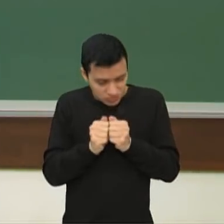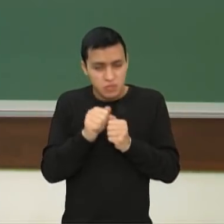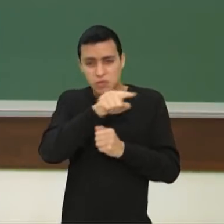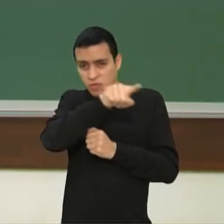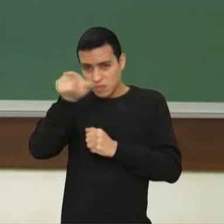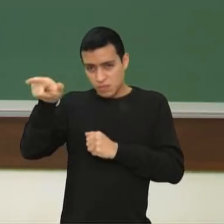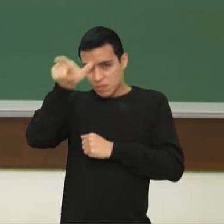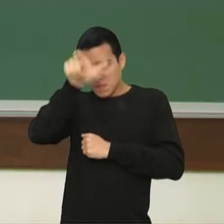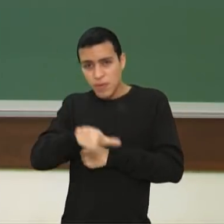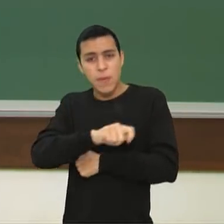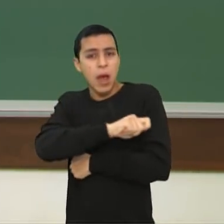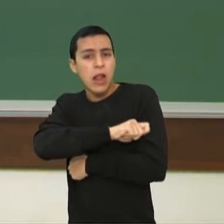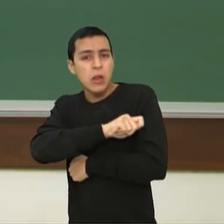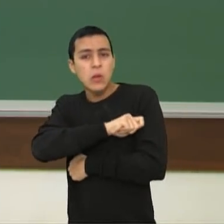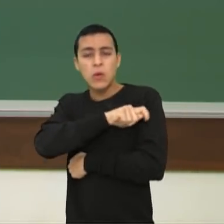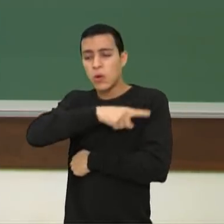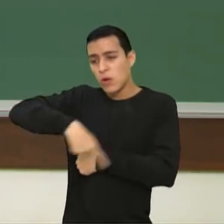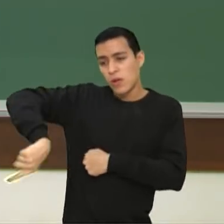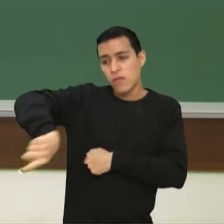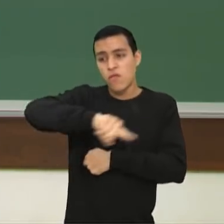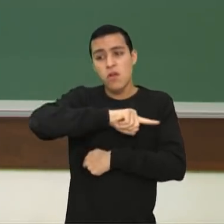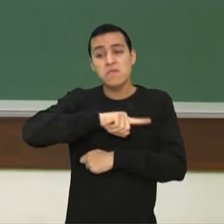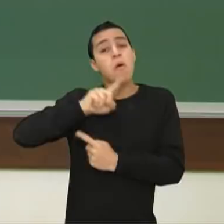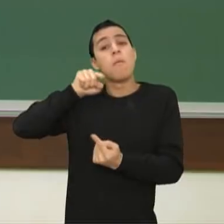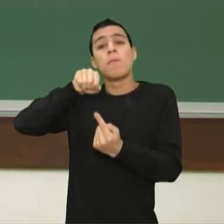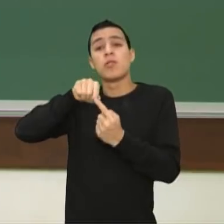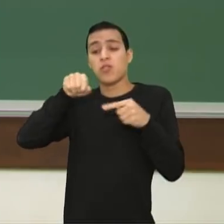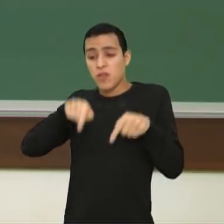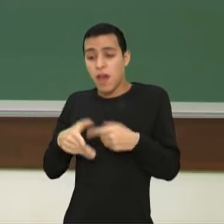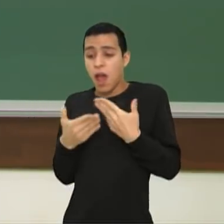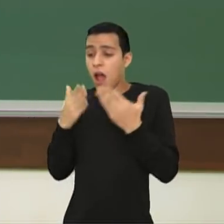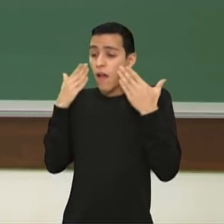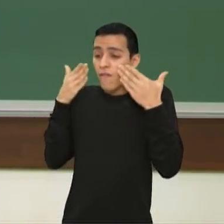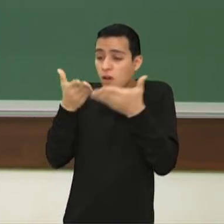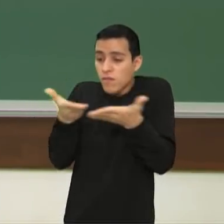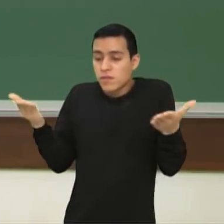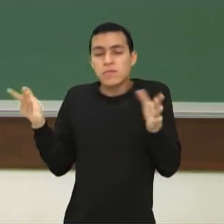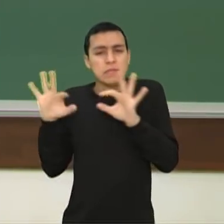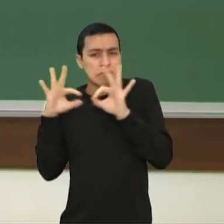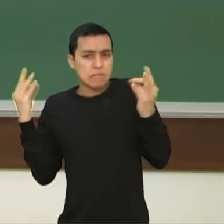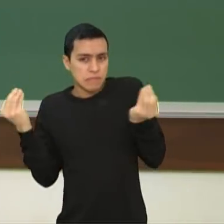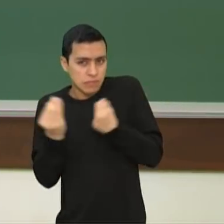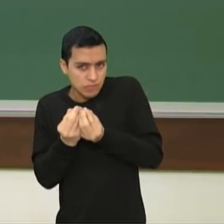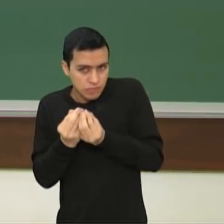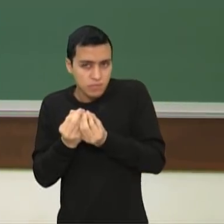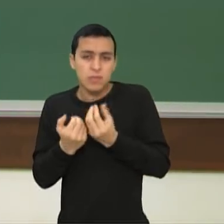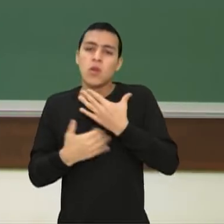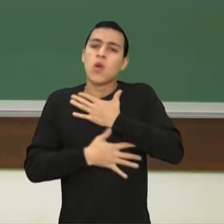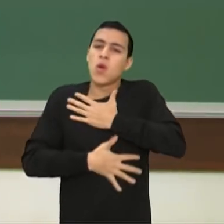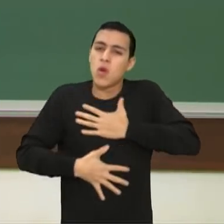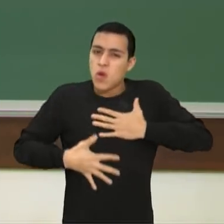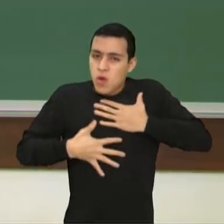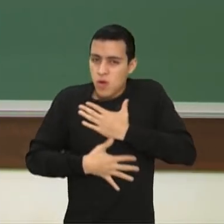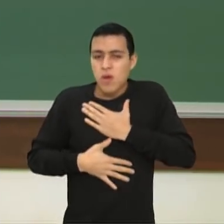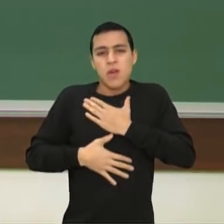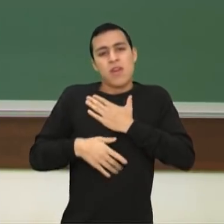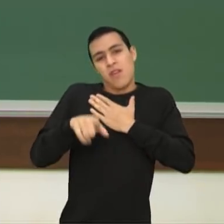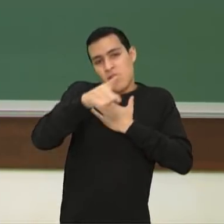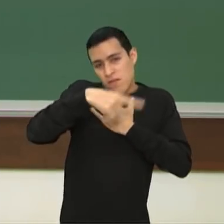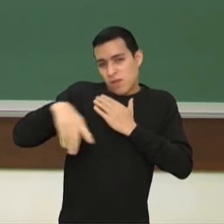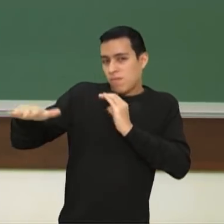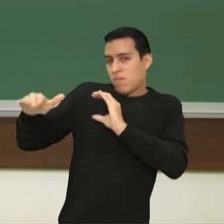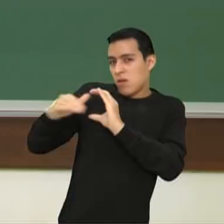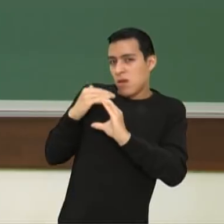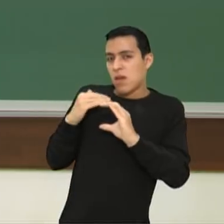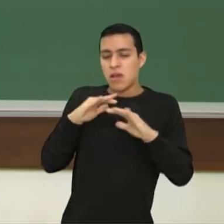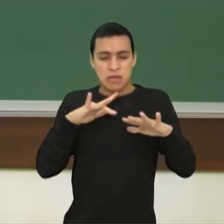os estudantes, que são o público dessa minha aula e os familiares de vocês. Gosto quando vocês entram em contato comigo